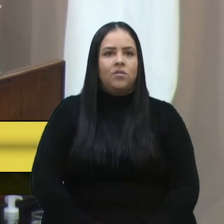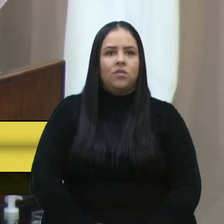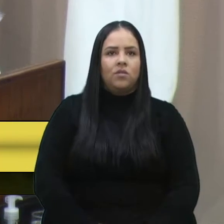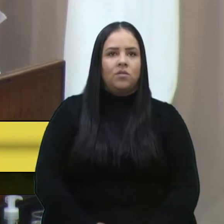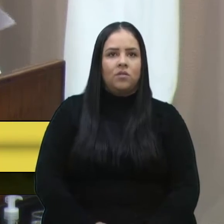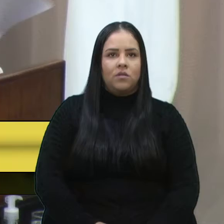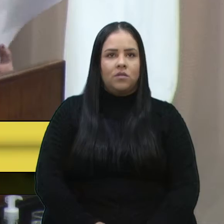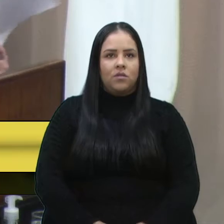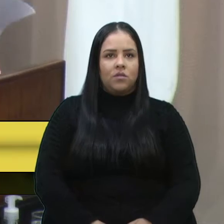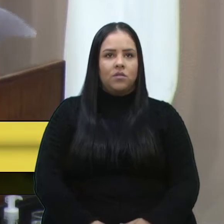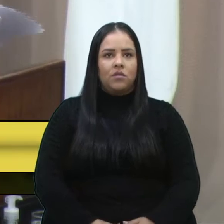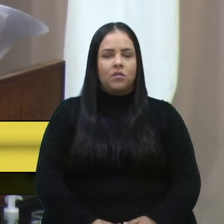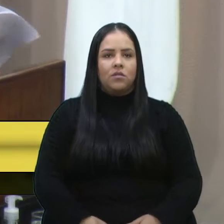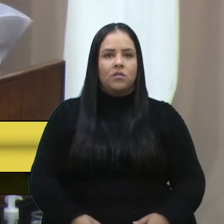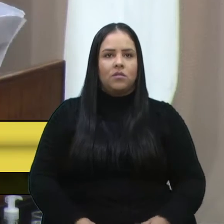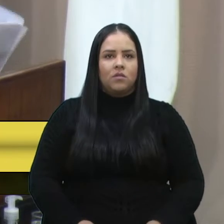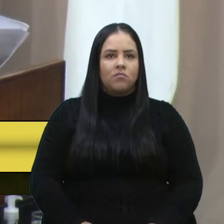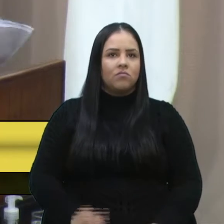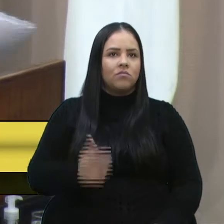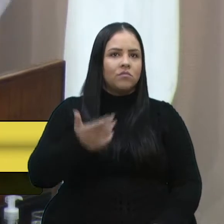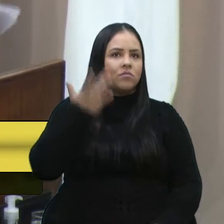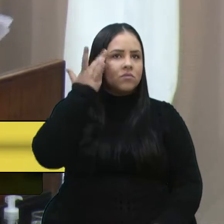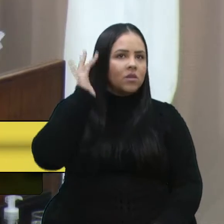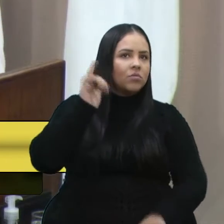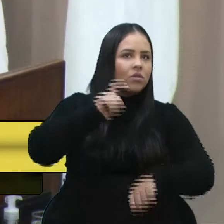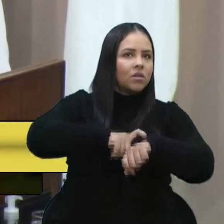primeiro ponto. Eu não sei quanto tempo eu tenho.